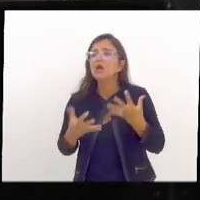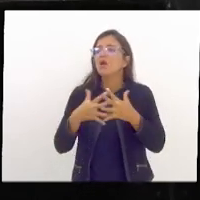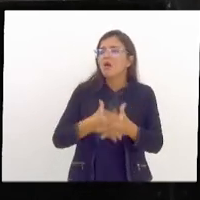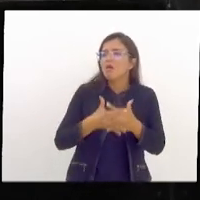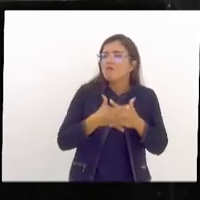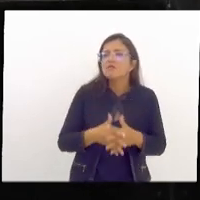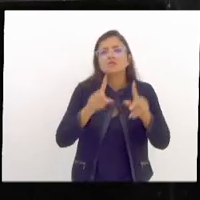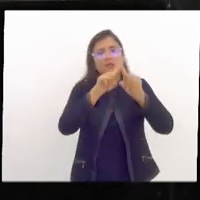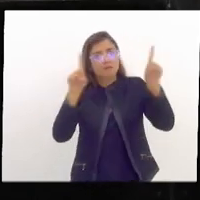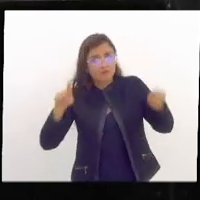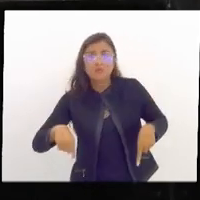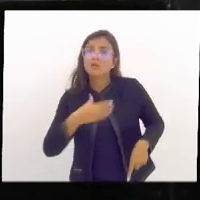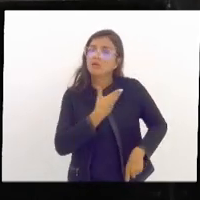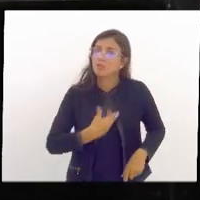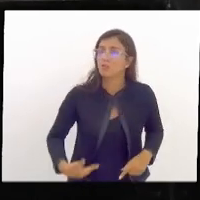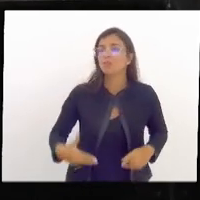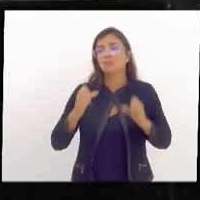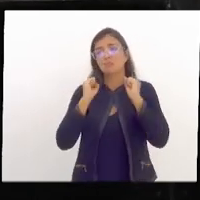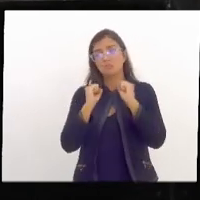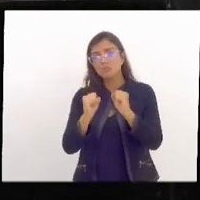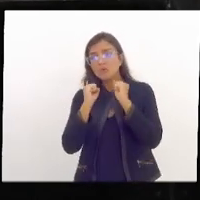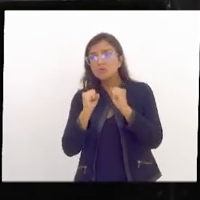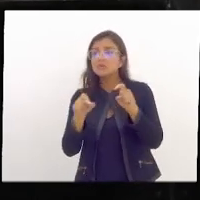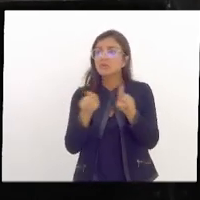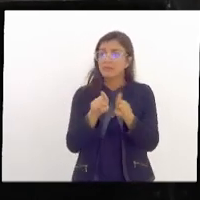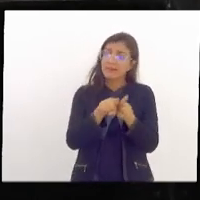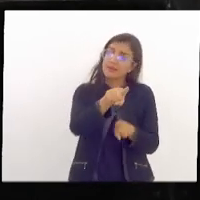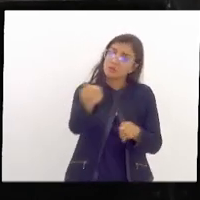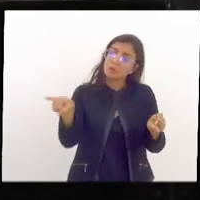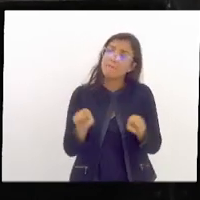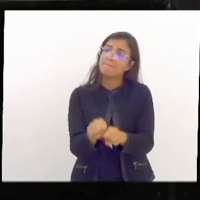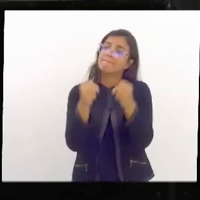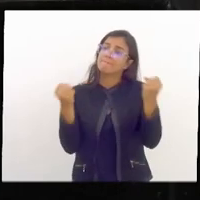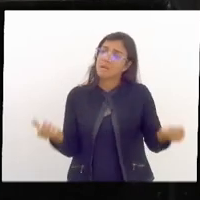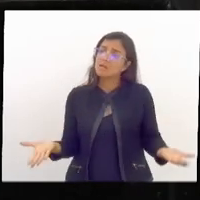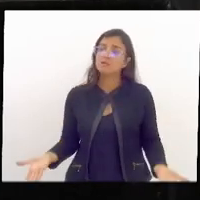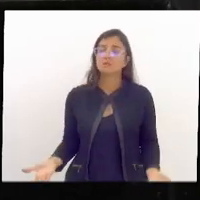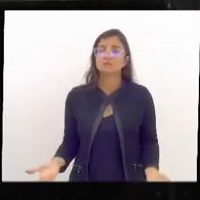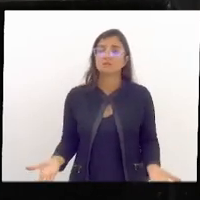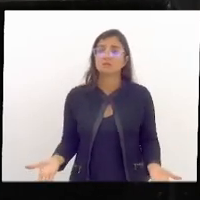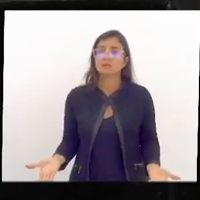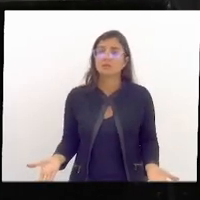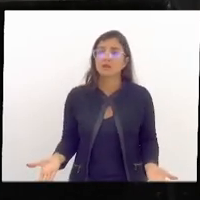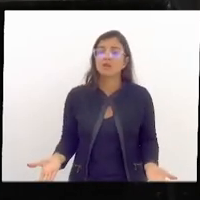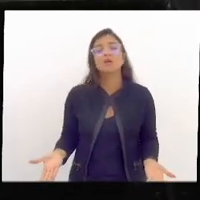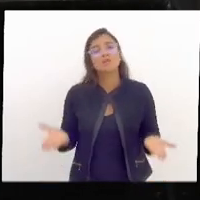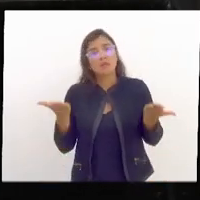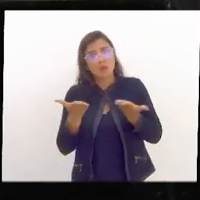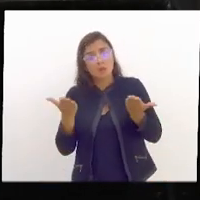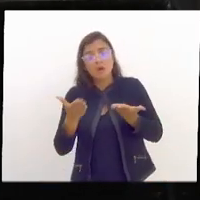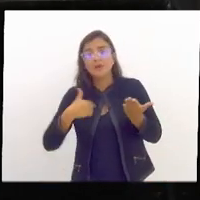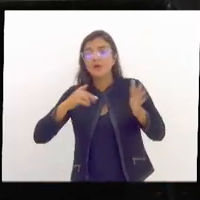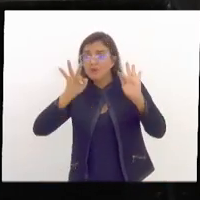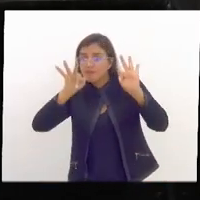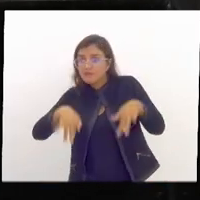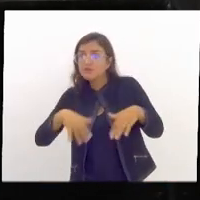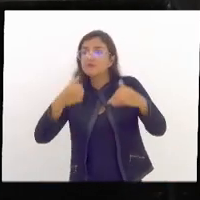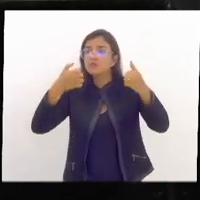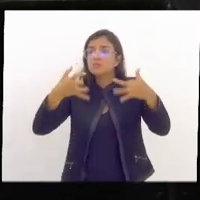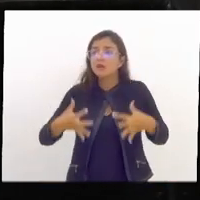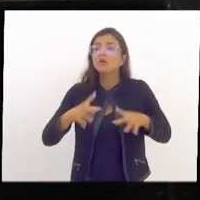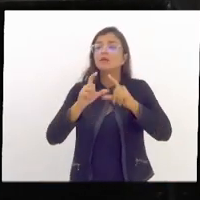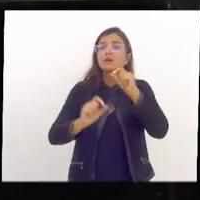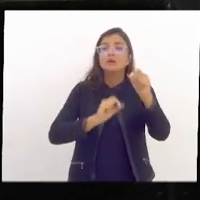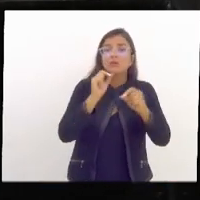servidores públicos podem, em algum momento, também ser impactados. Eu quero me despedir dizendo mais uma vez que a